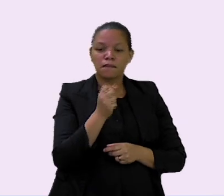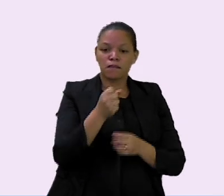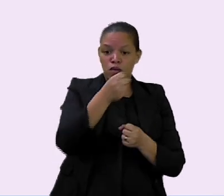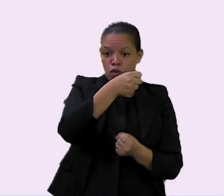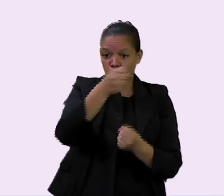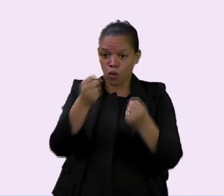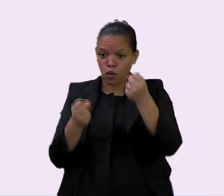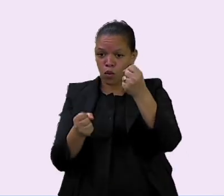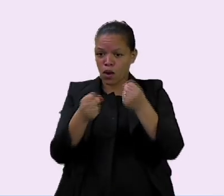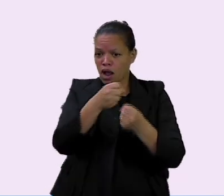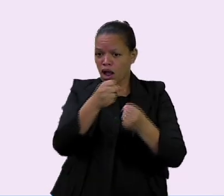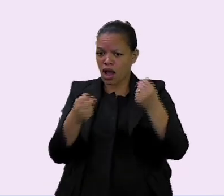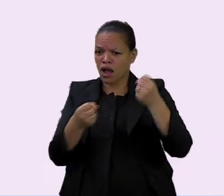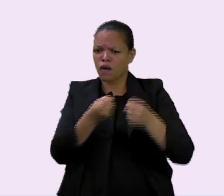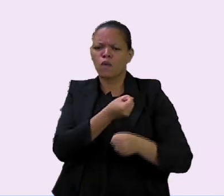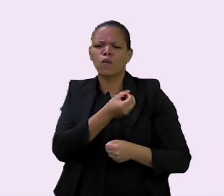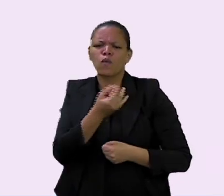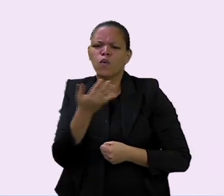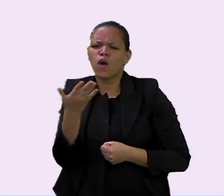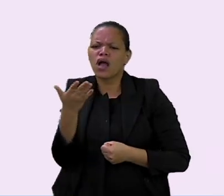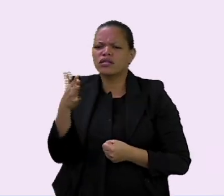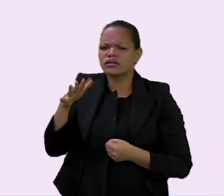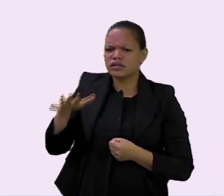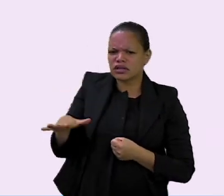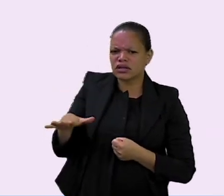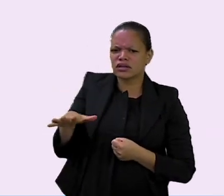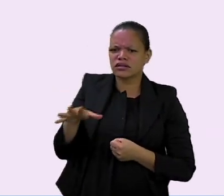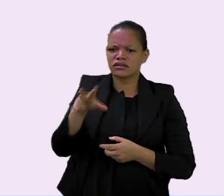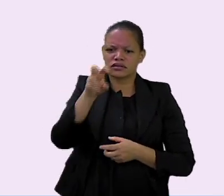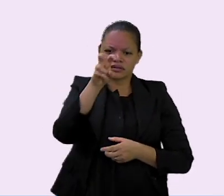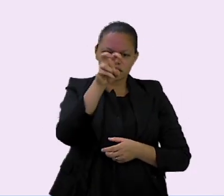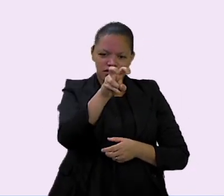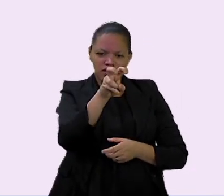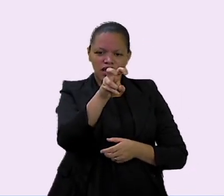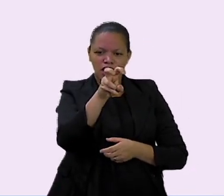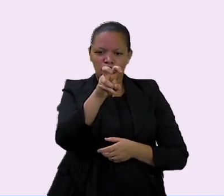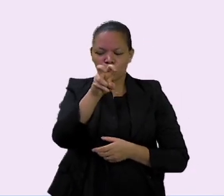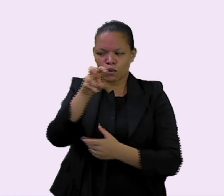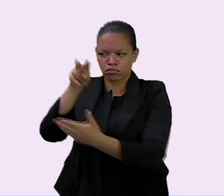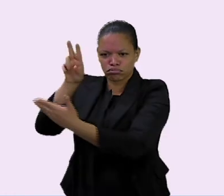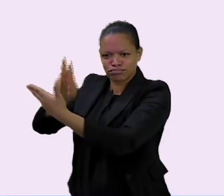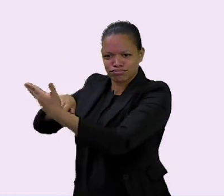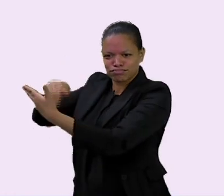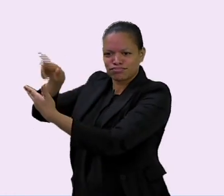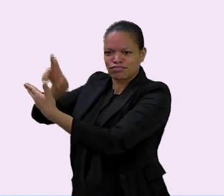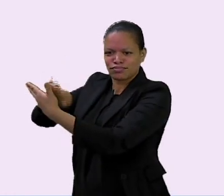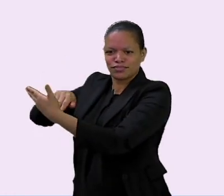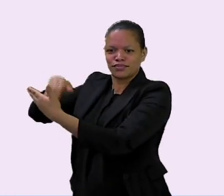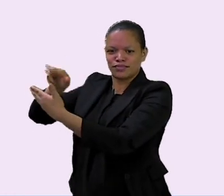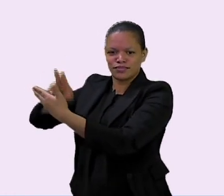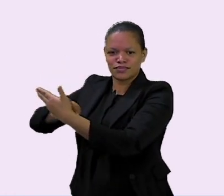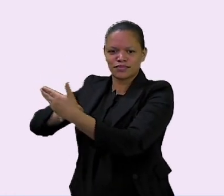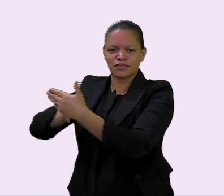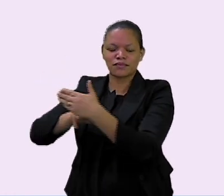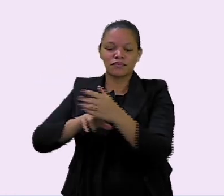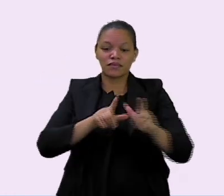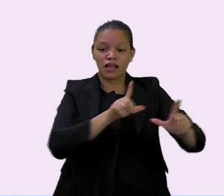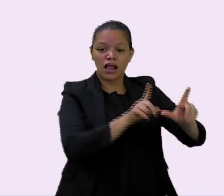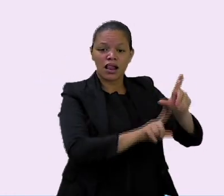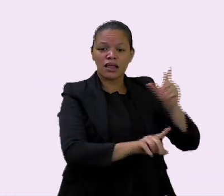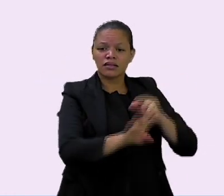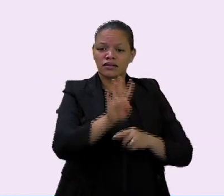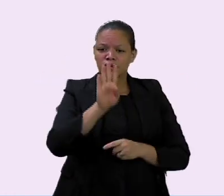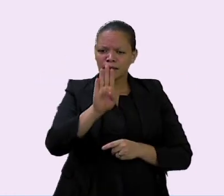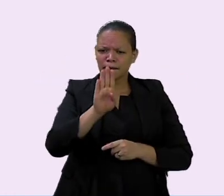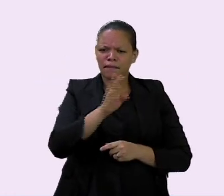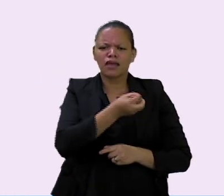aqui apenas 5 quadradinhos, ó. 2, 3, 4, 5 quadradinhos. Na letra B, foram